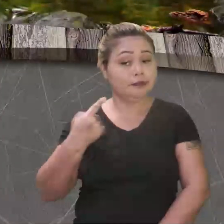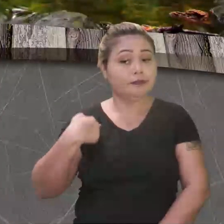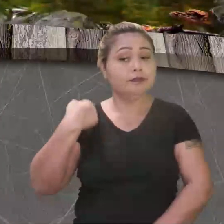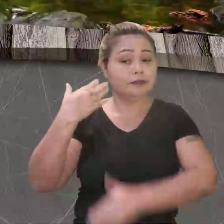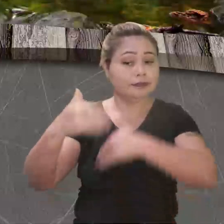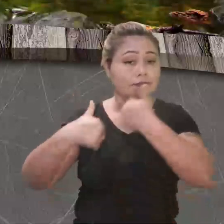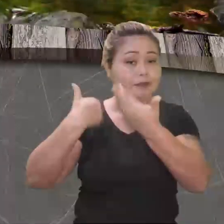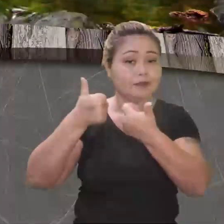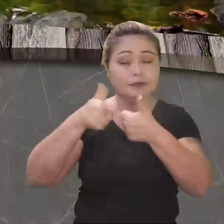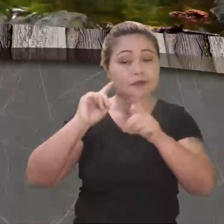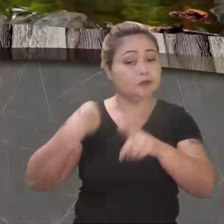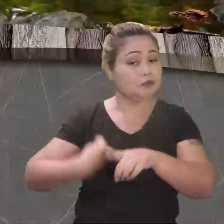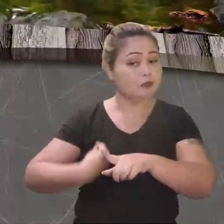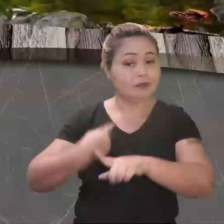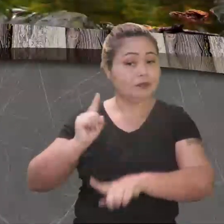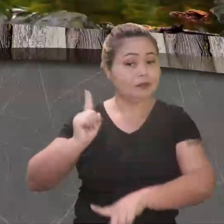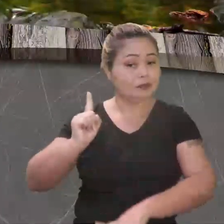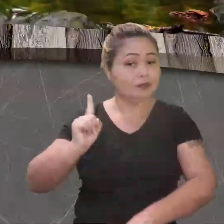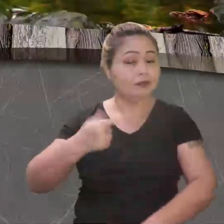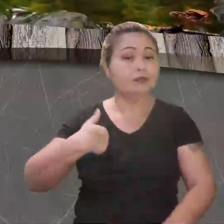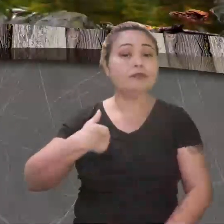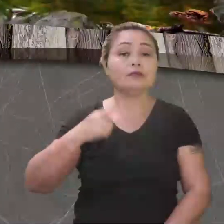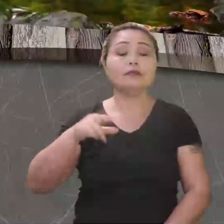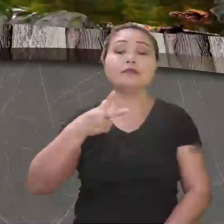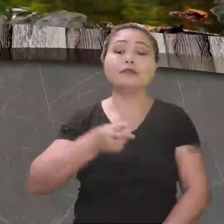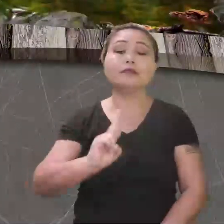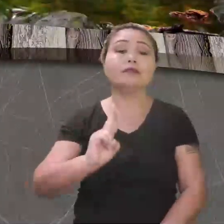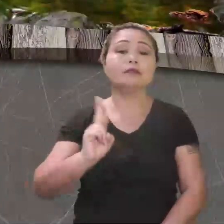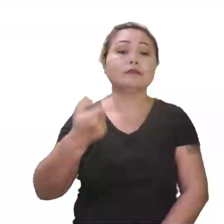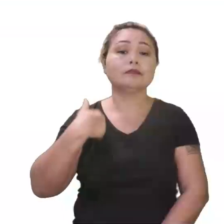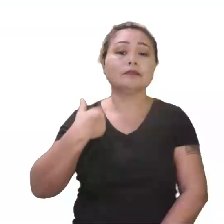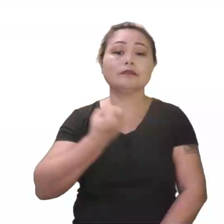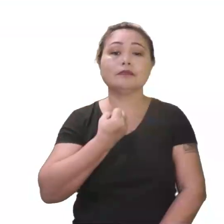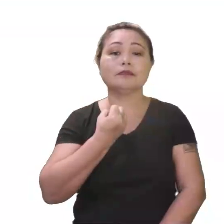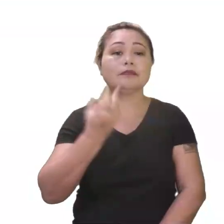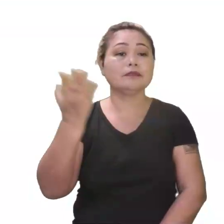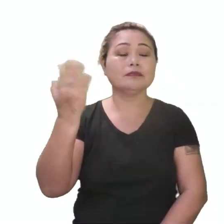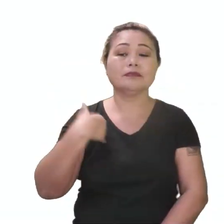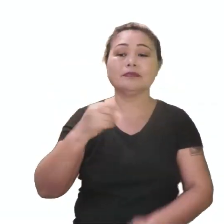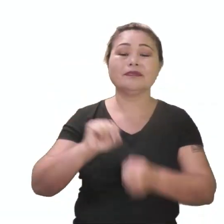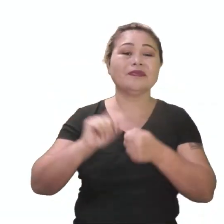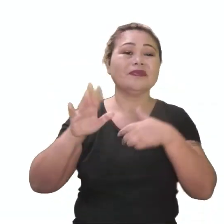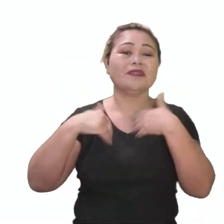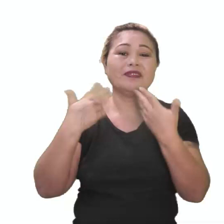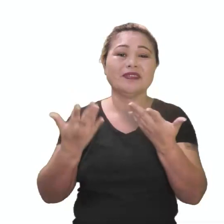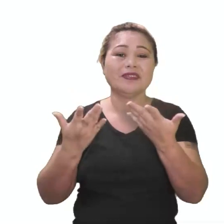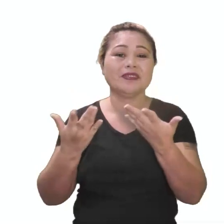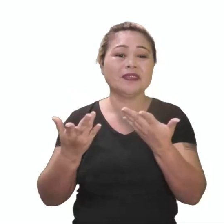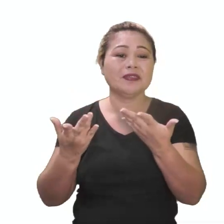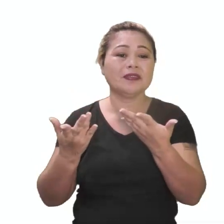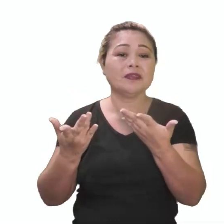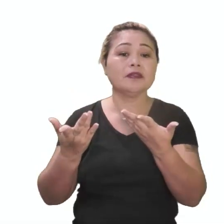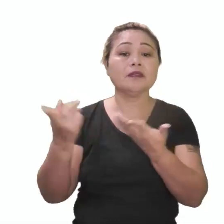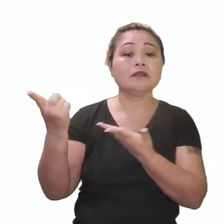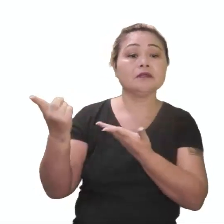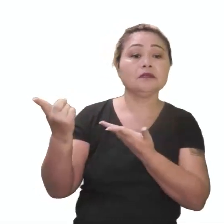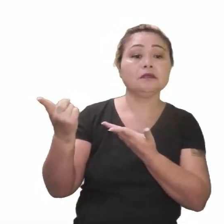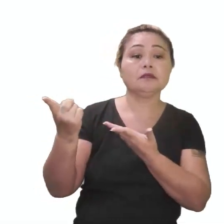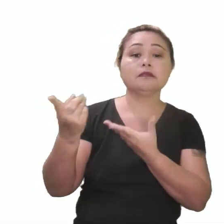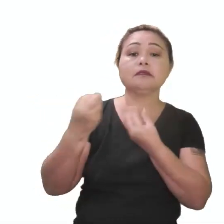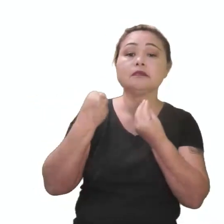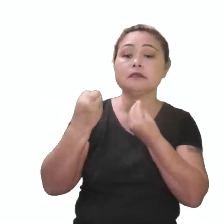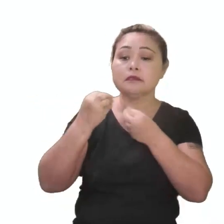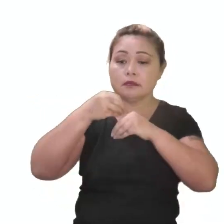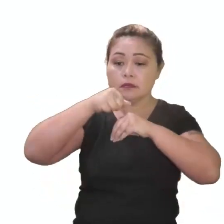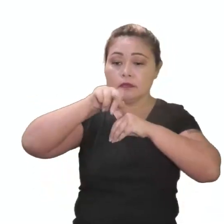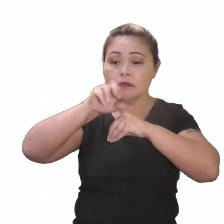registro fóssil, não vamos mais estar aqui. Mas vamos seguindo, tá? Tá viajando demais, professora? Olha lá.